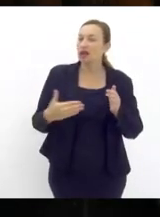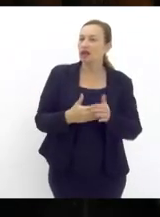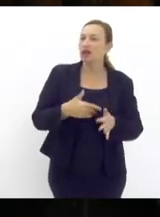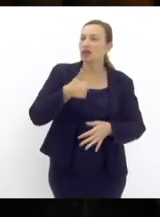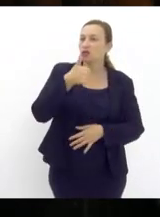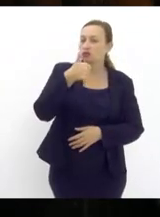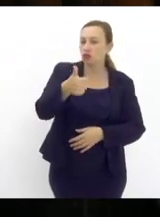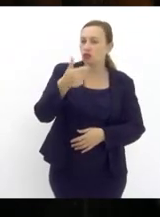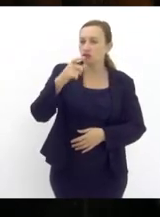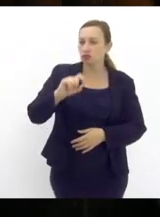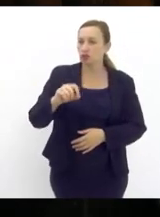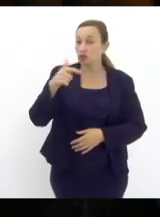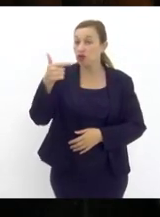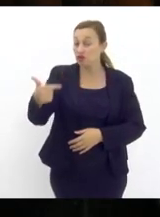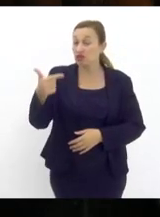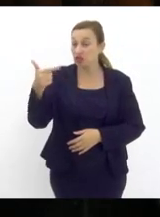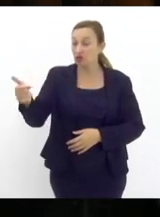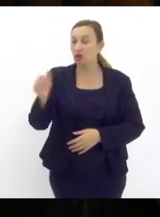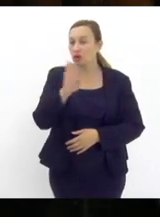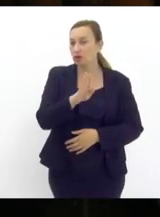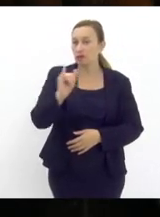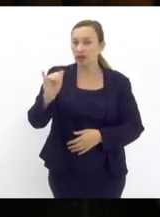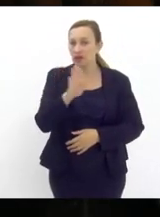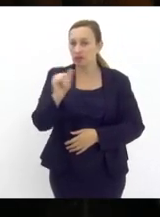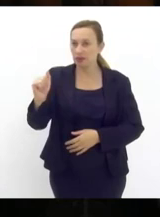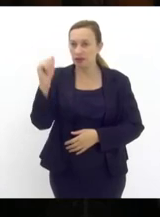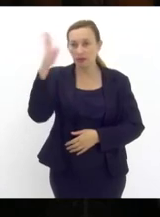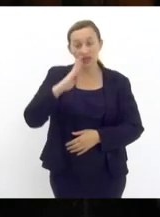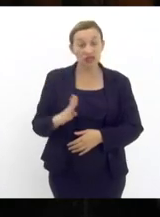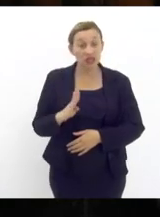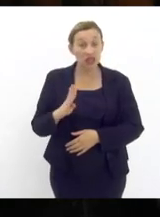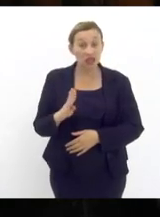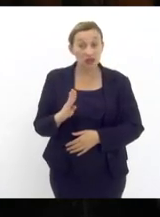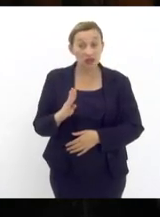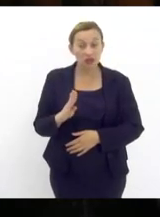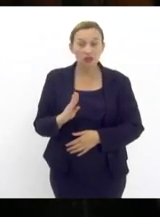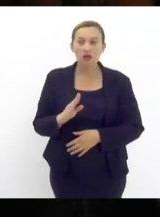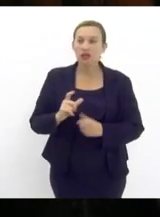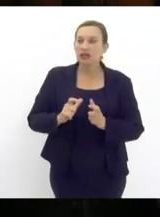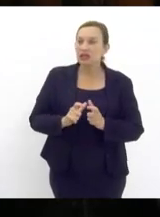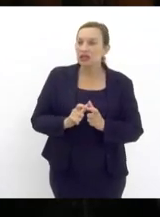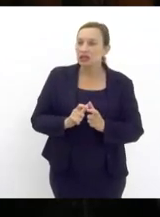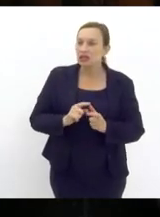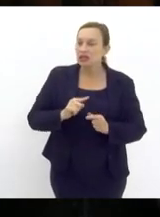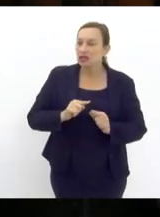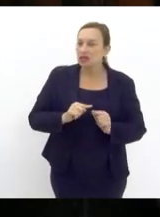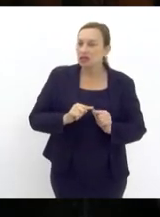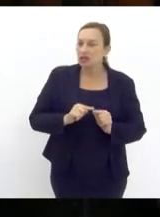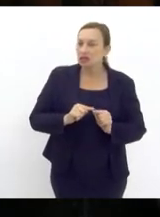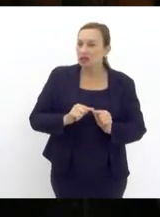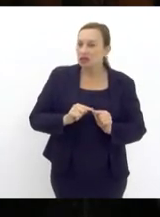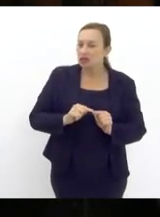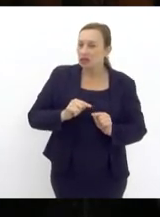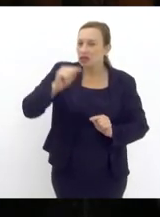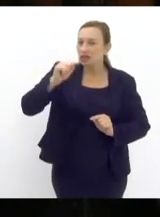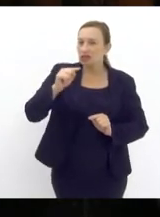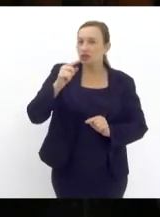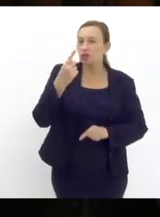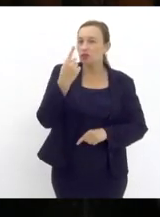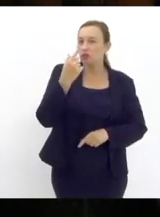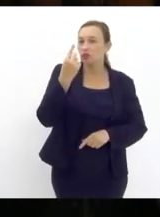2022 o PIB brasileiro na média cresceu 2.14